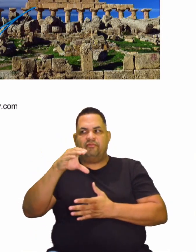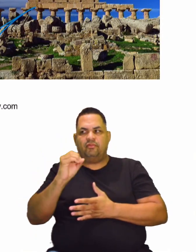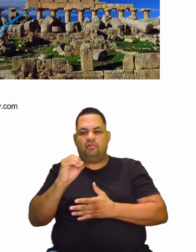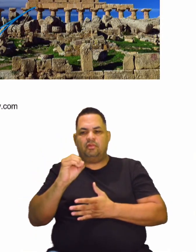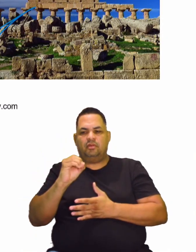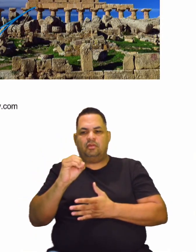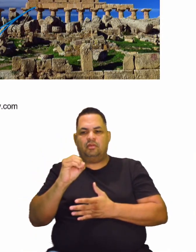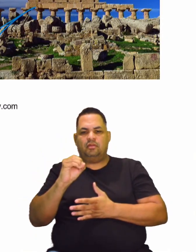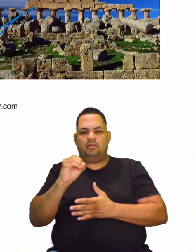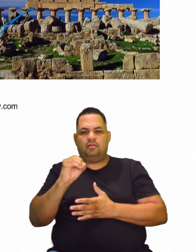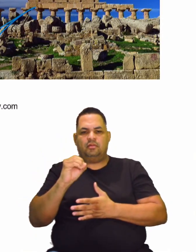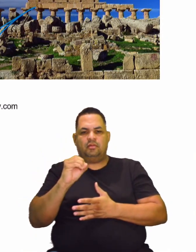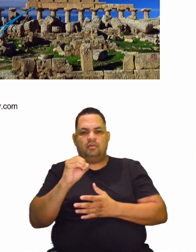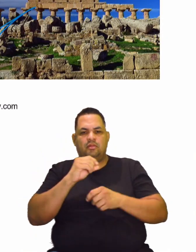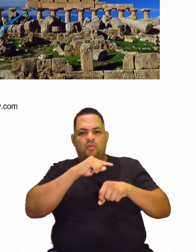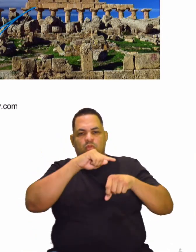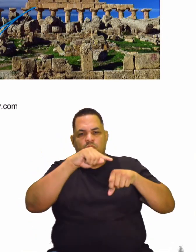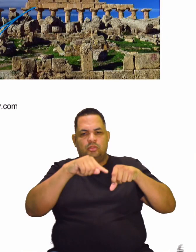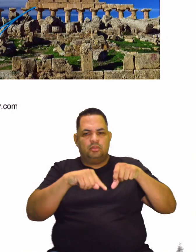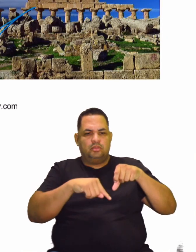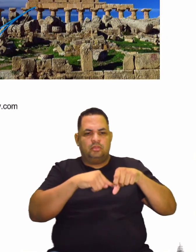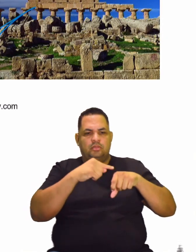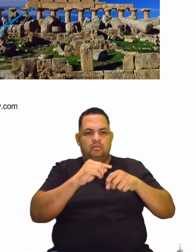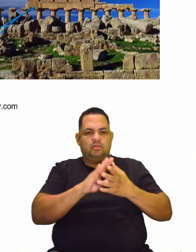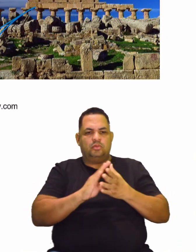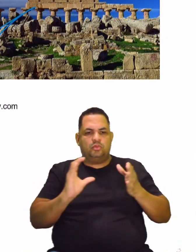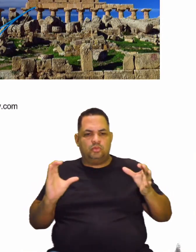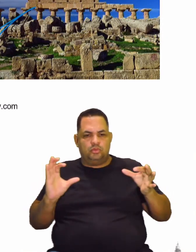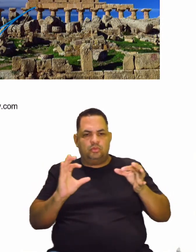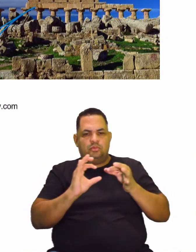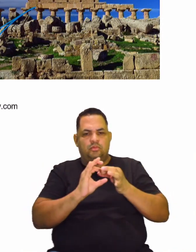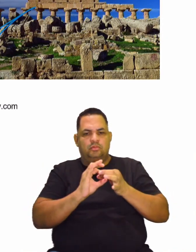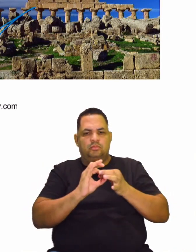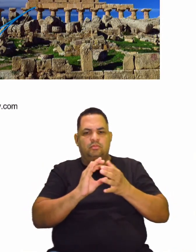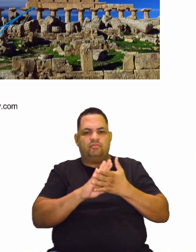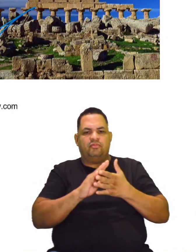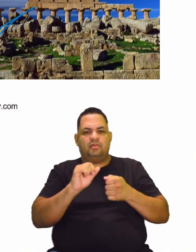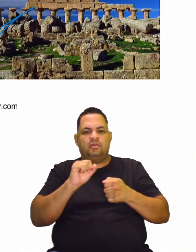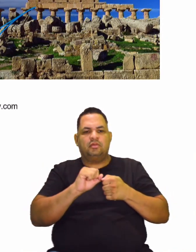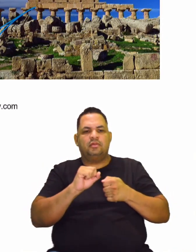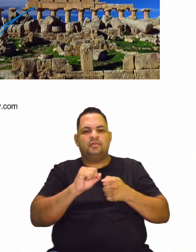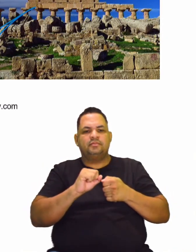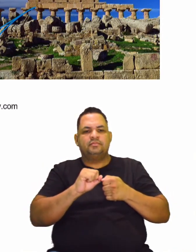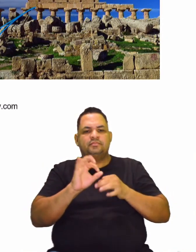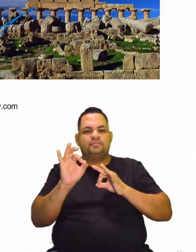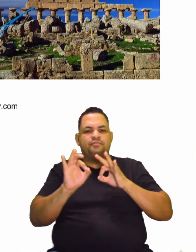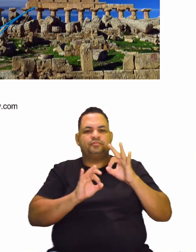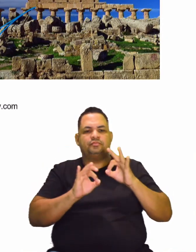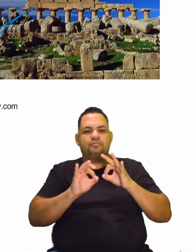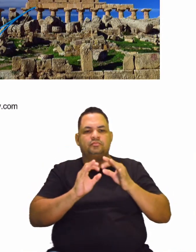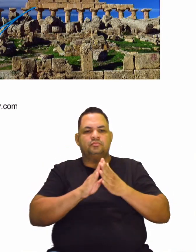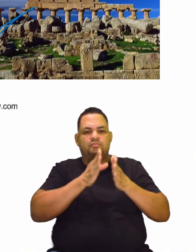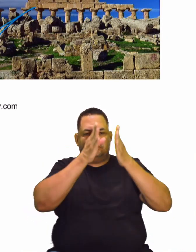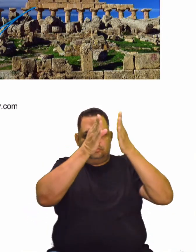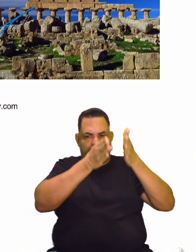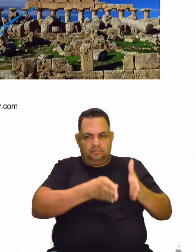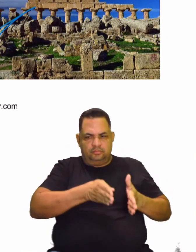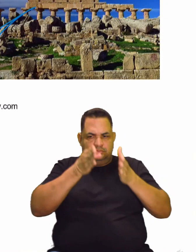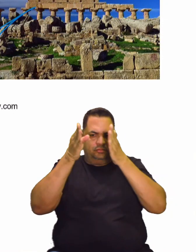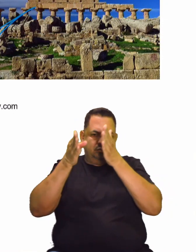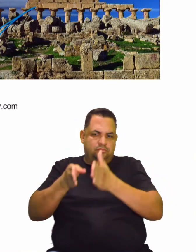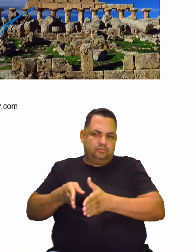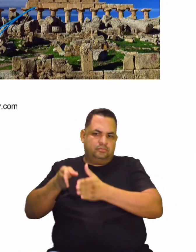como dórica, estilo simples e maciço. Dá para perceber que as colunas, né, tinham